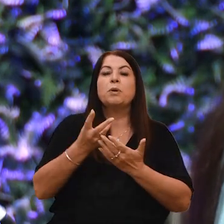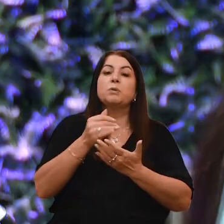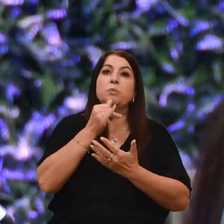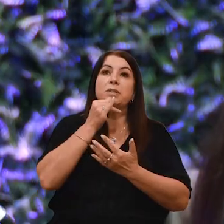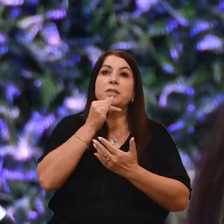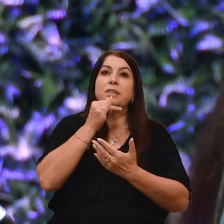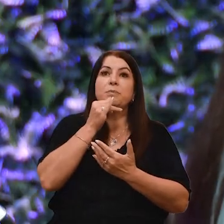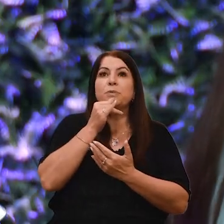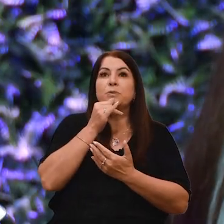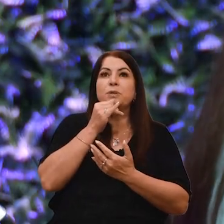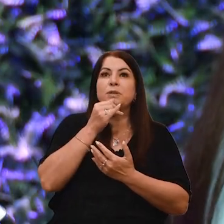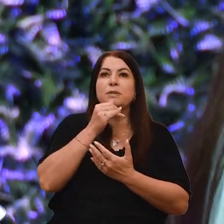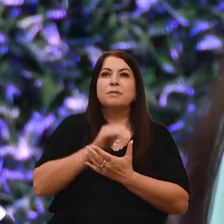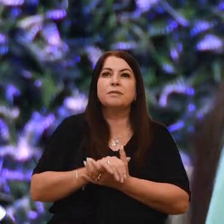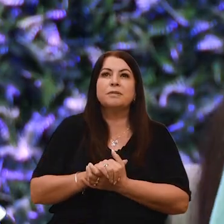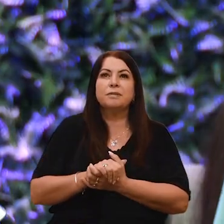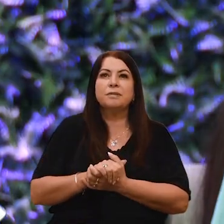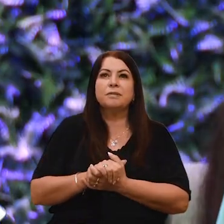exemplo, relatos que elas trouxeram?